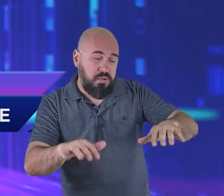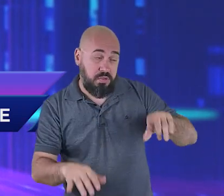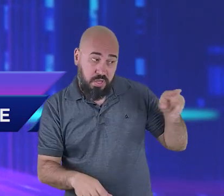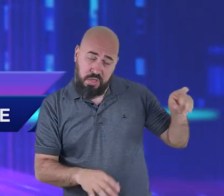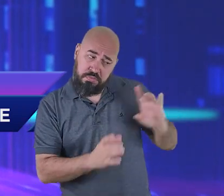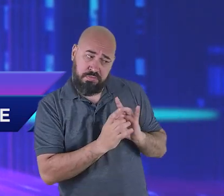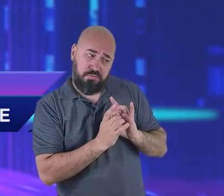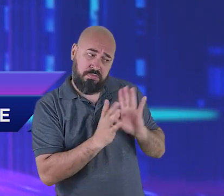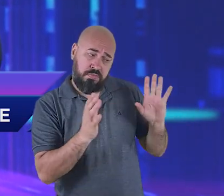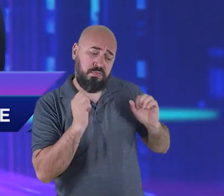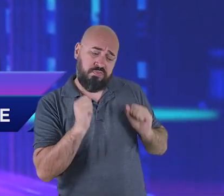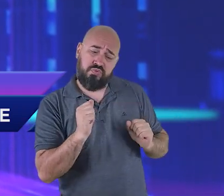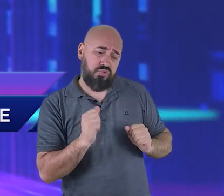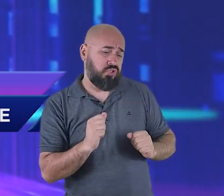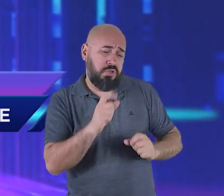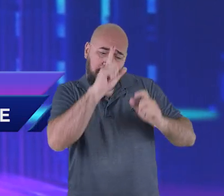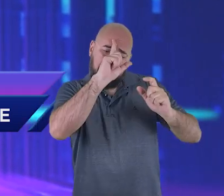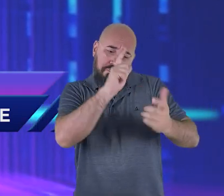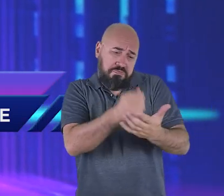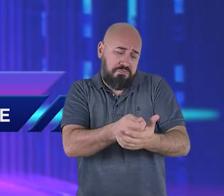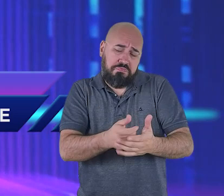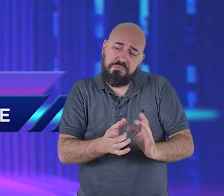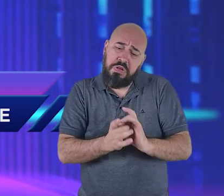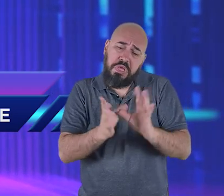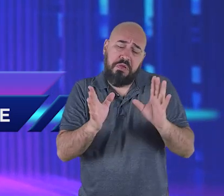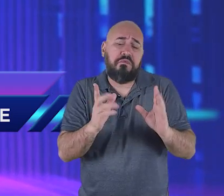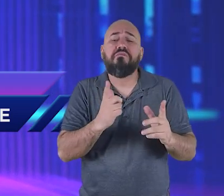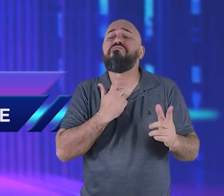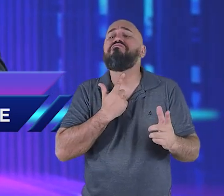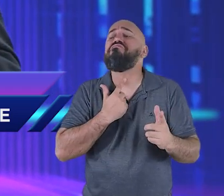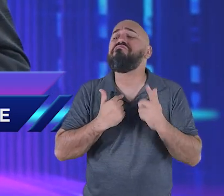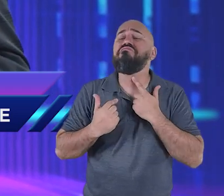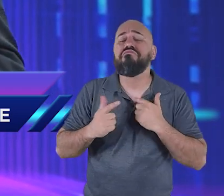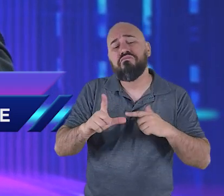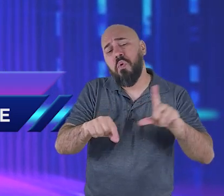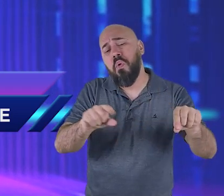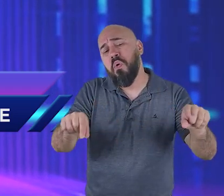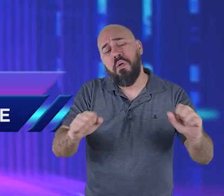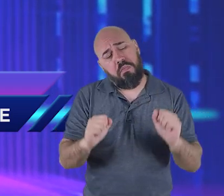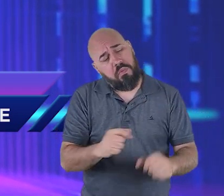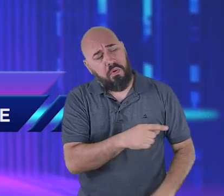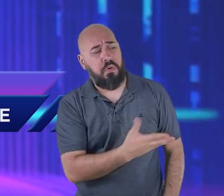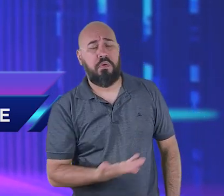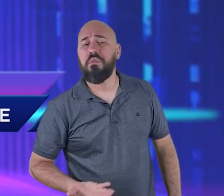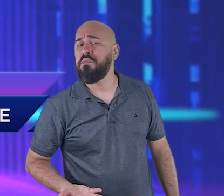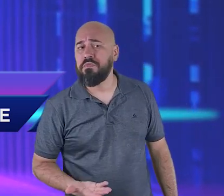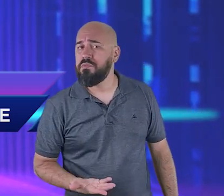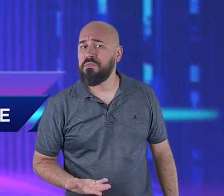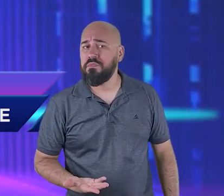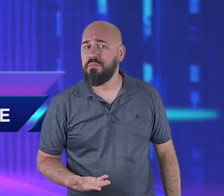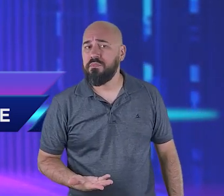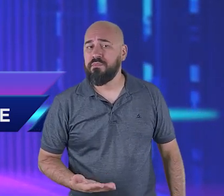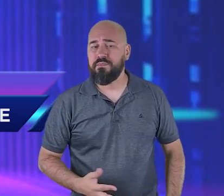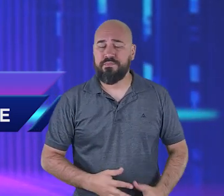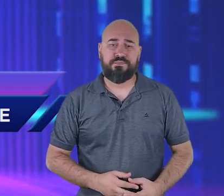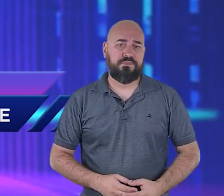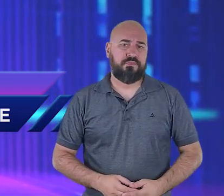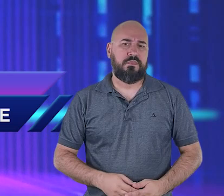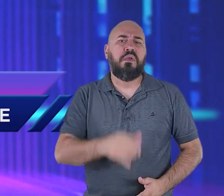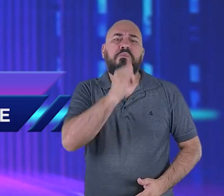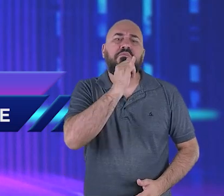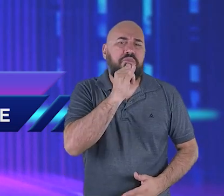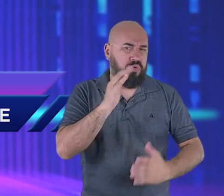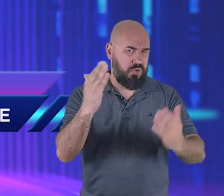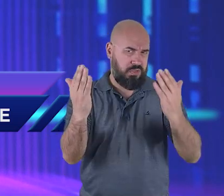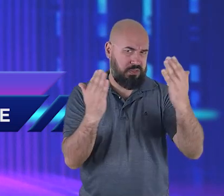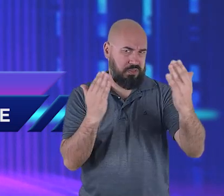que não mais obedeceria a Deus. Ora, pensa comigo. Uma mulher, ela, quando